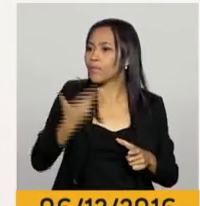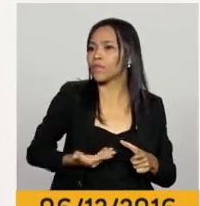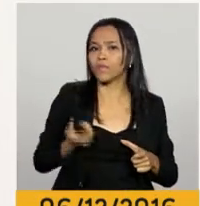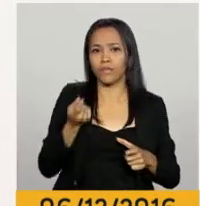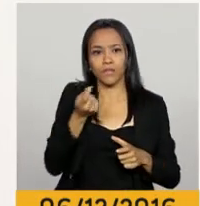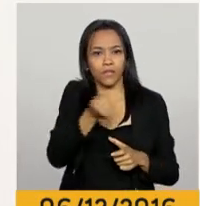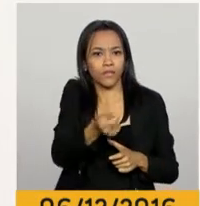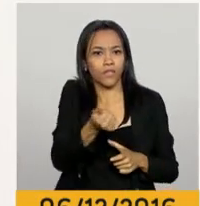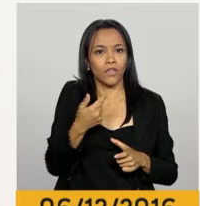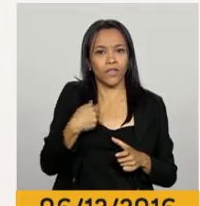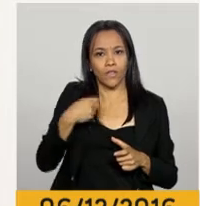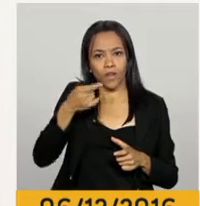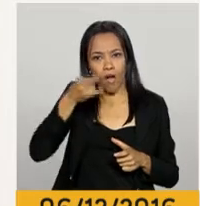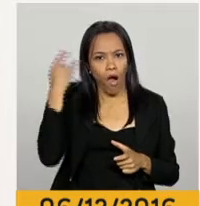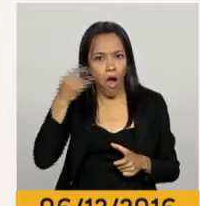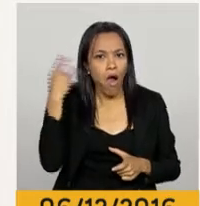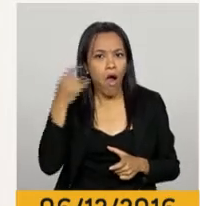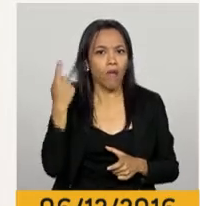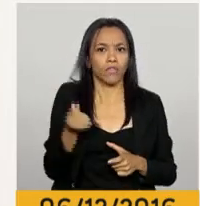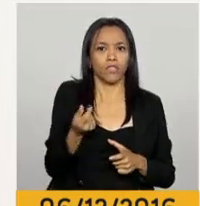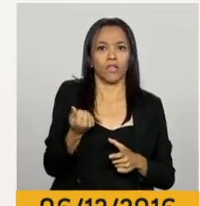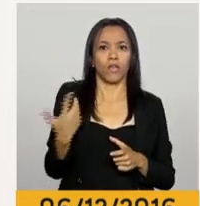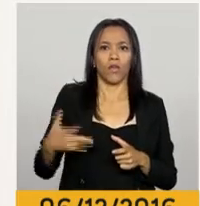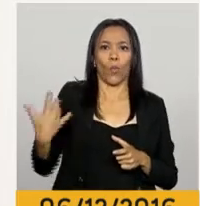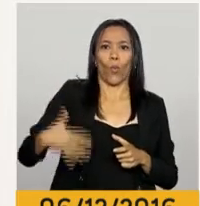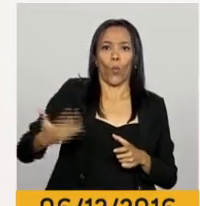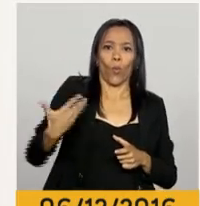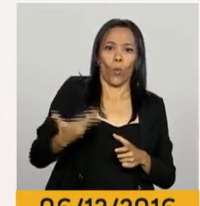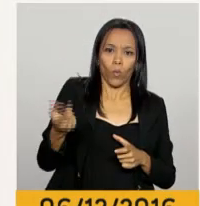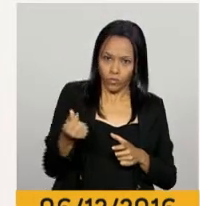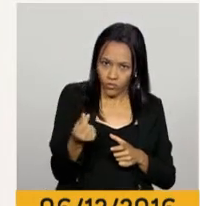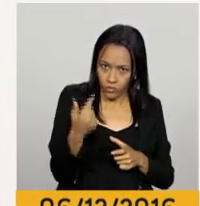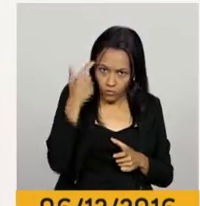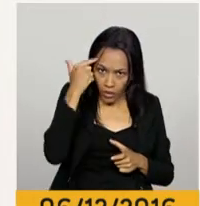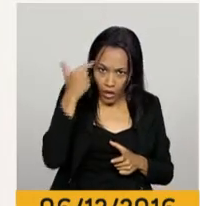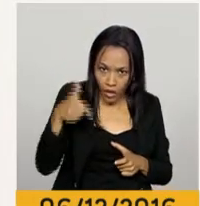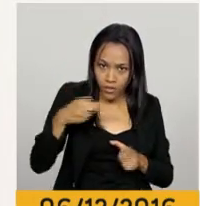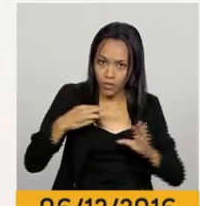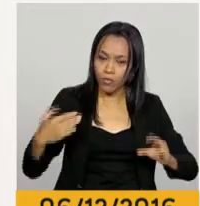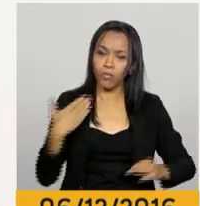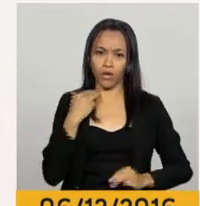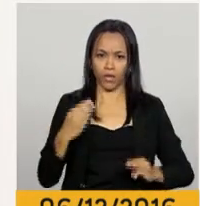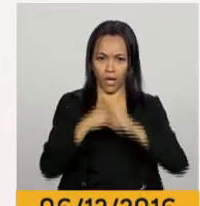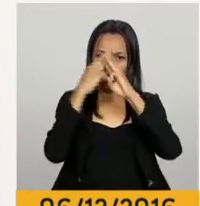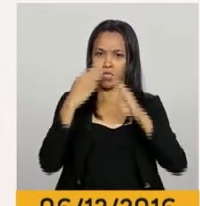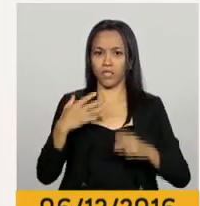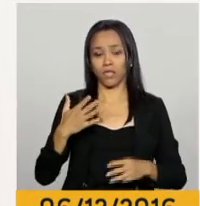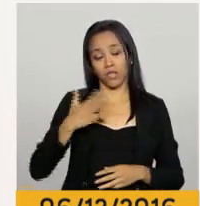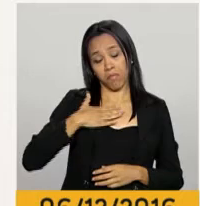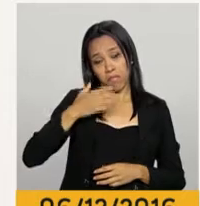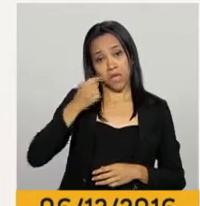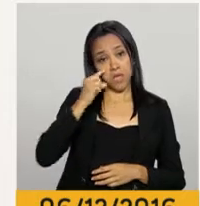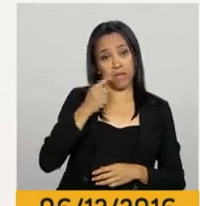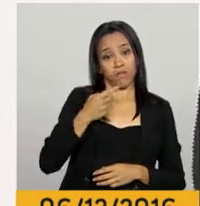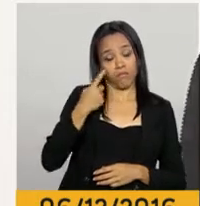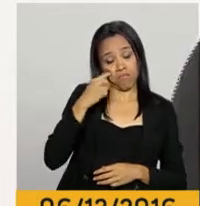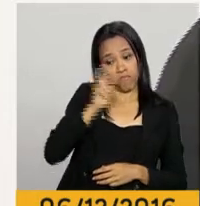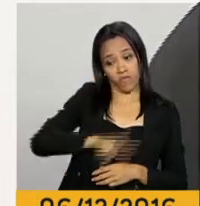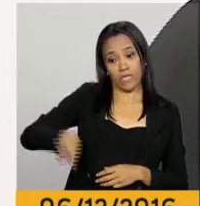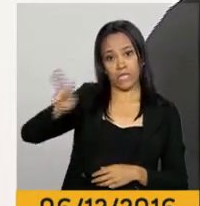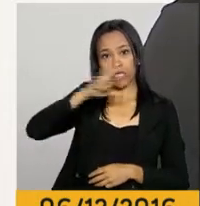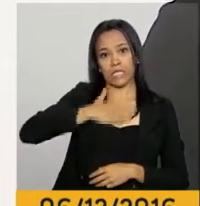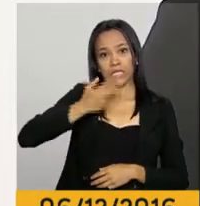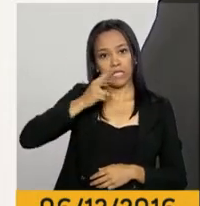apenas gerar lucros tivemos a caixa econômica para mim na minha imagem a imagem de todos a caixa econômica